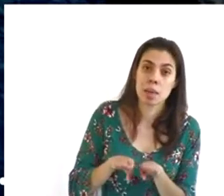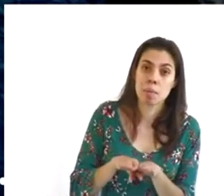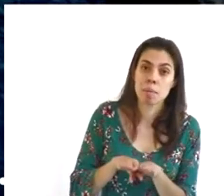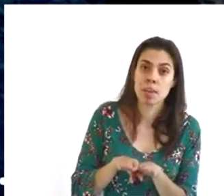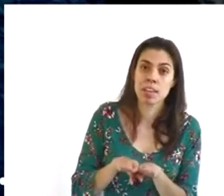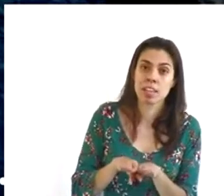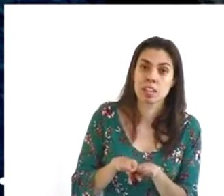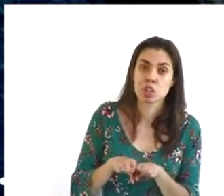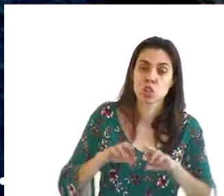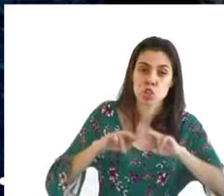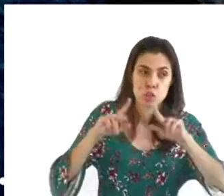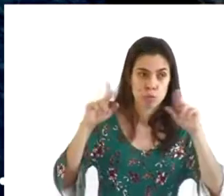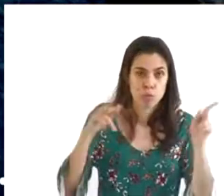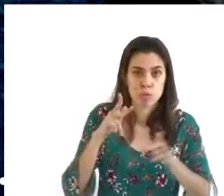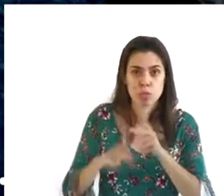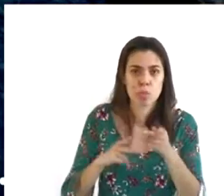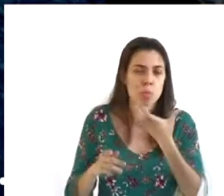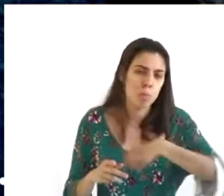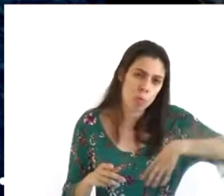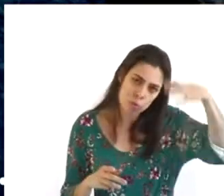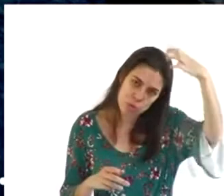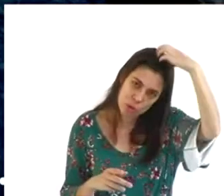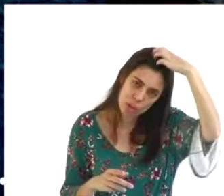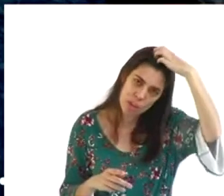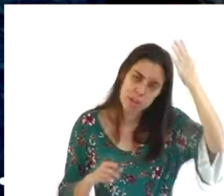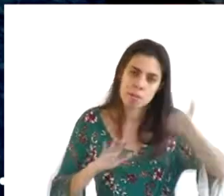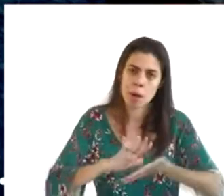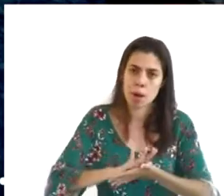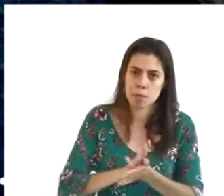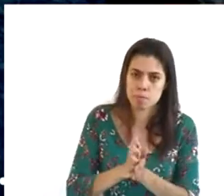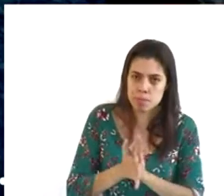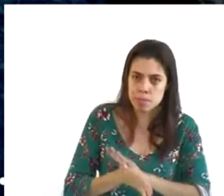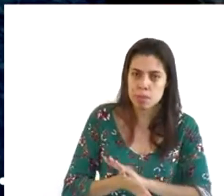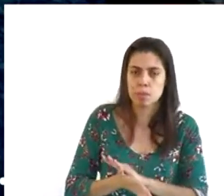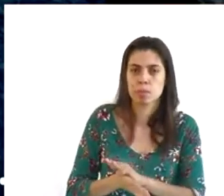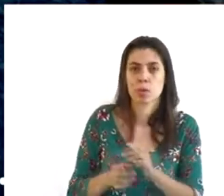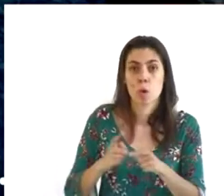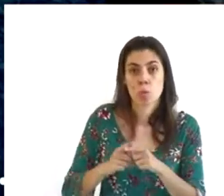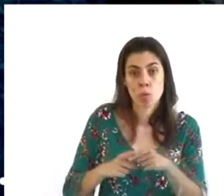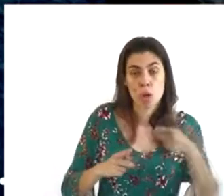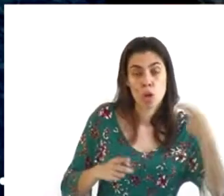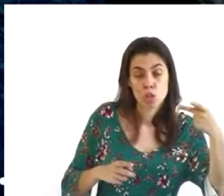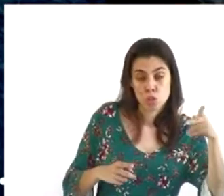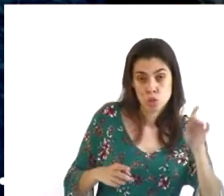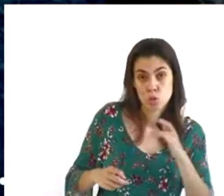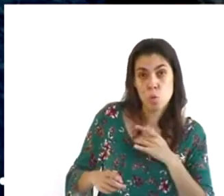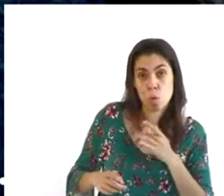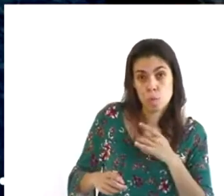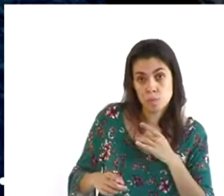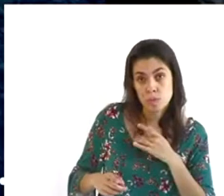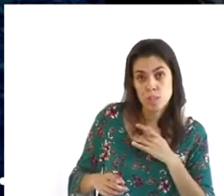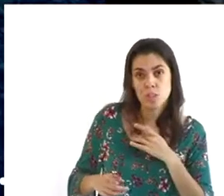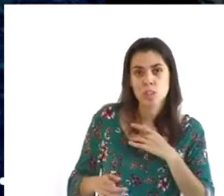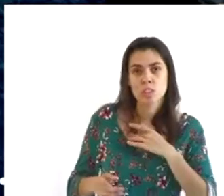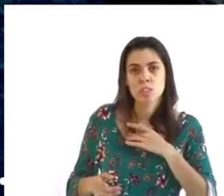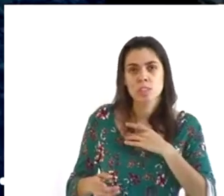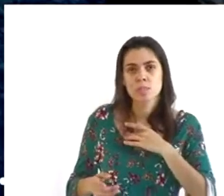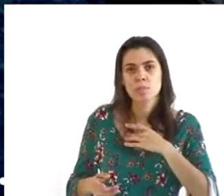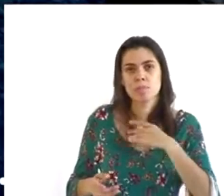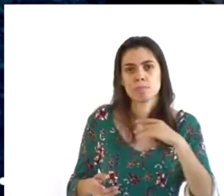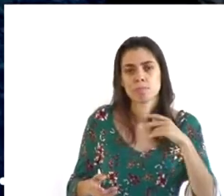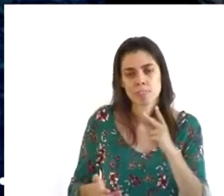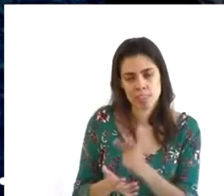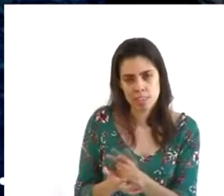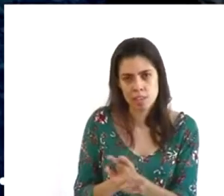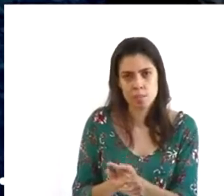sua misericórdia dura para sempre, cujas terras deu em herança, porque a sua misericórdia